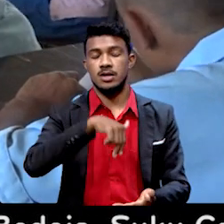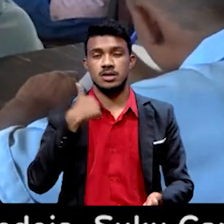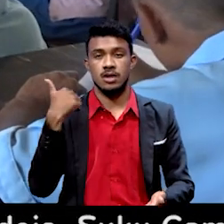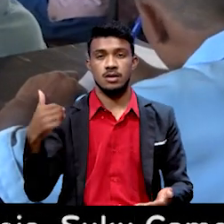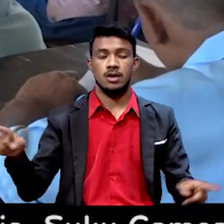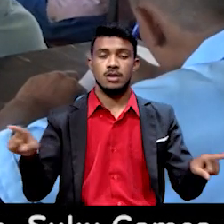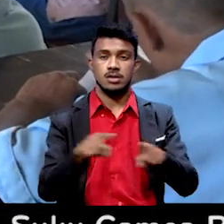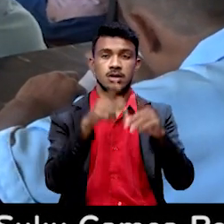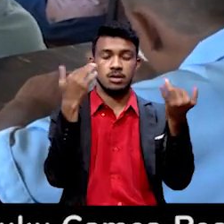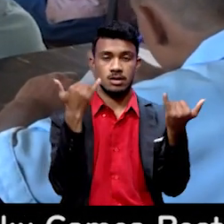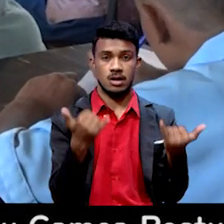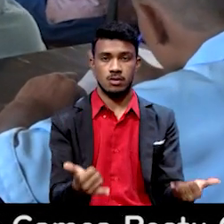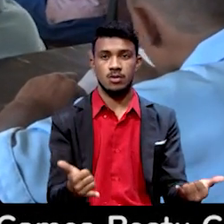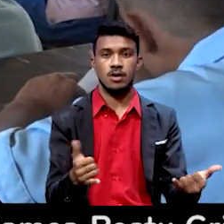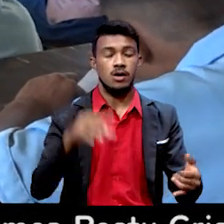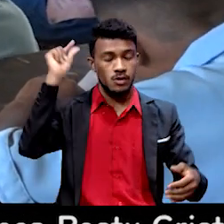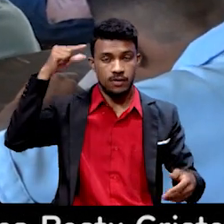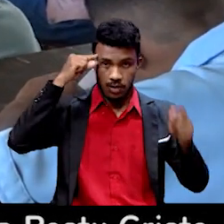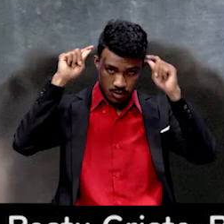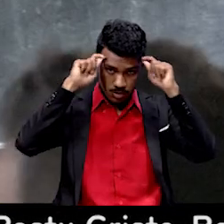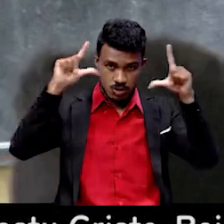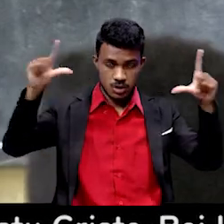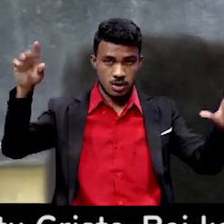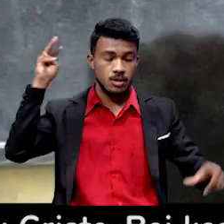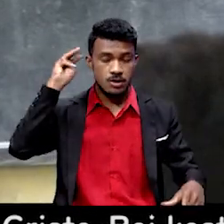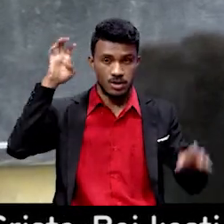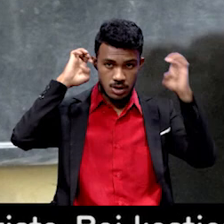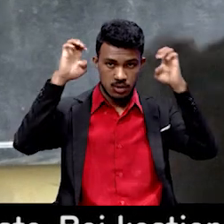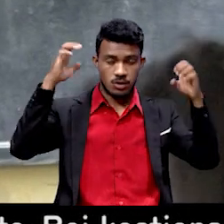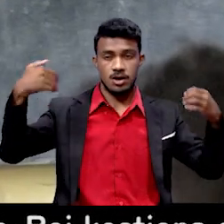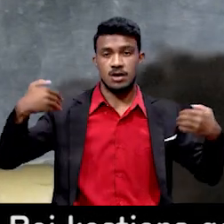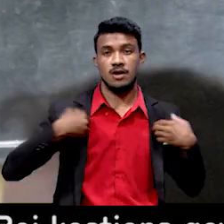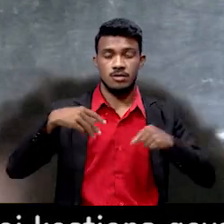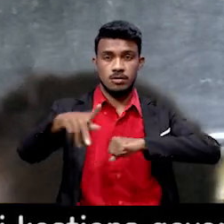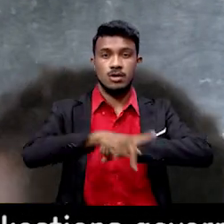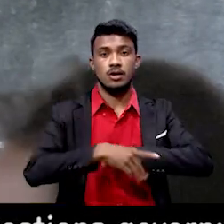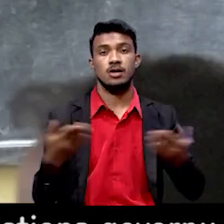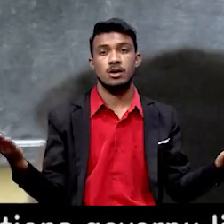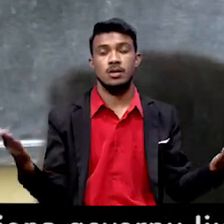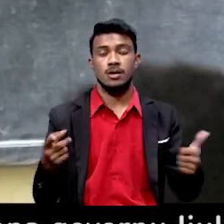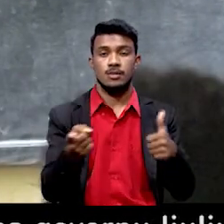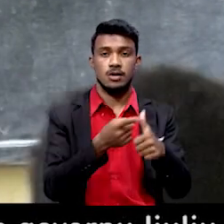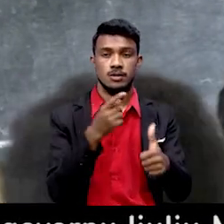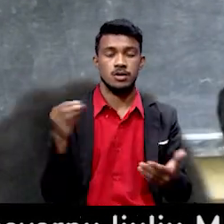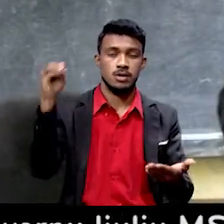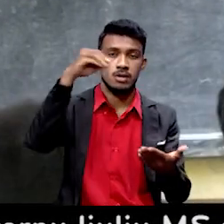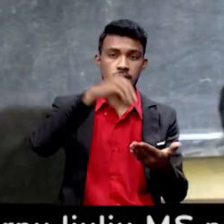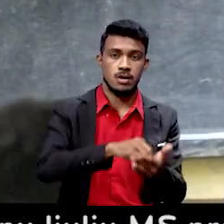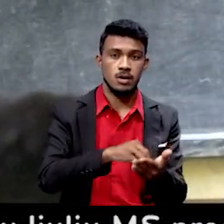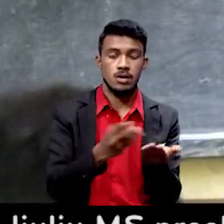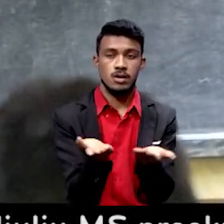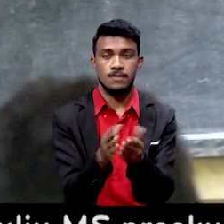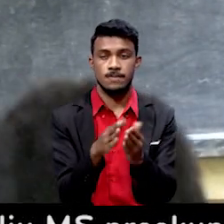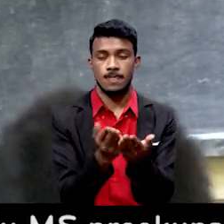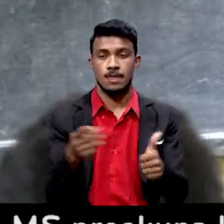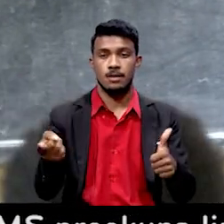agora, governo Timor-Leste lhe usa o Ministério da Educação e a ONU Política, nebe mak início sira hatur mata dalam piramida e